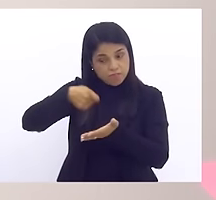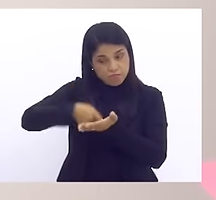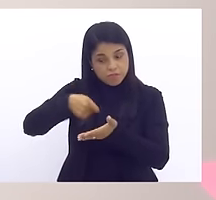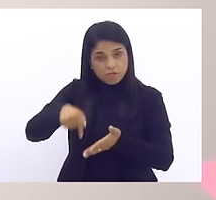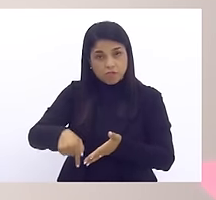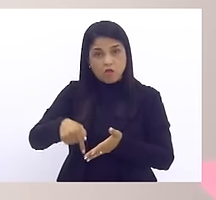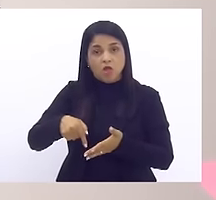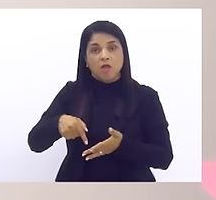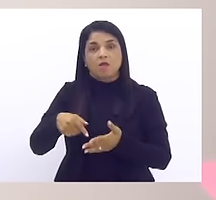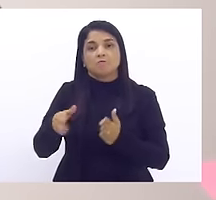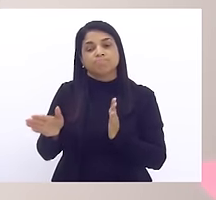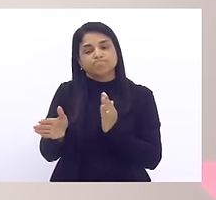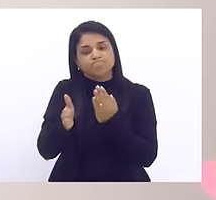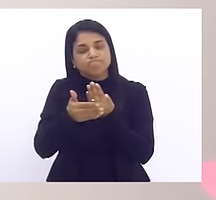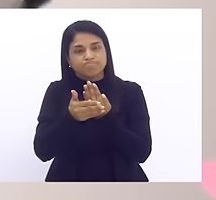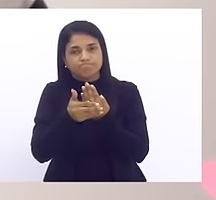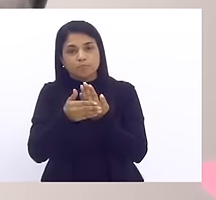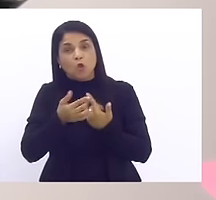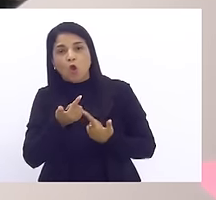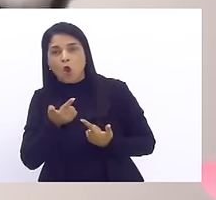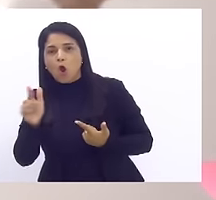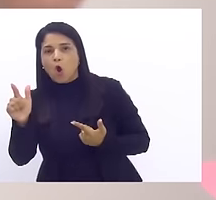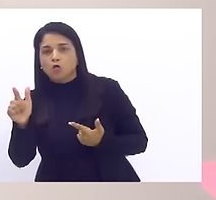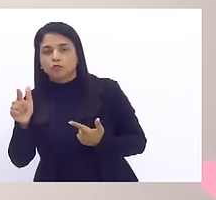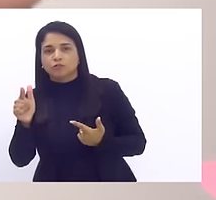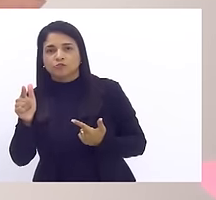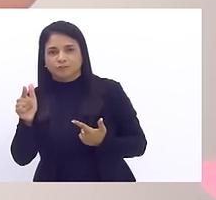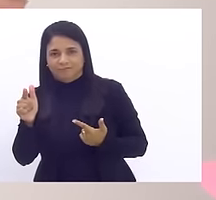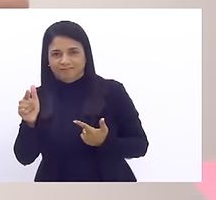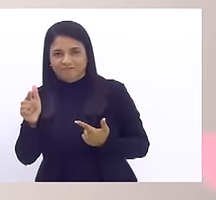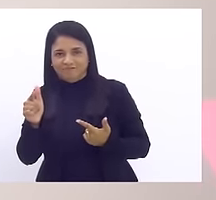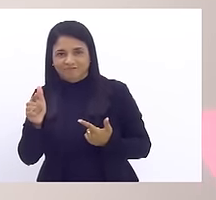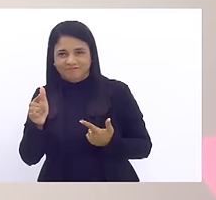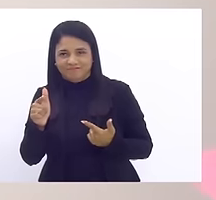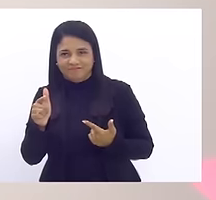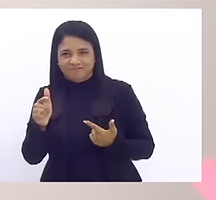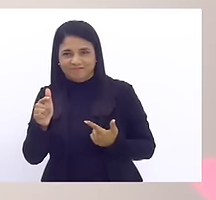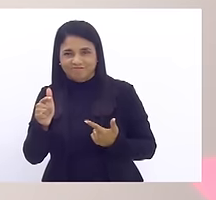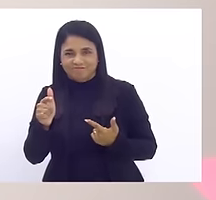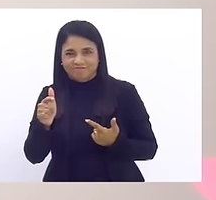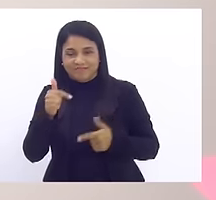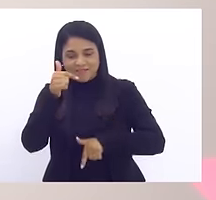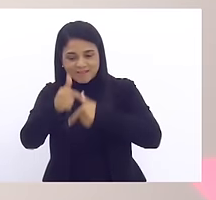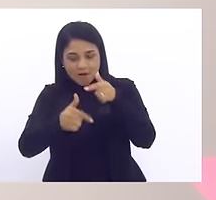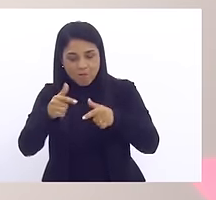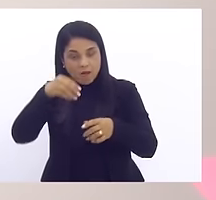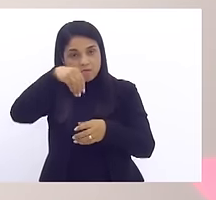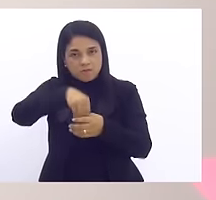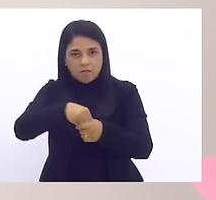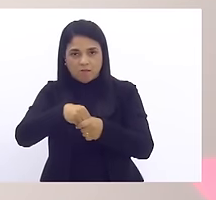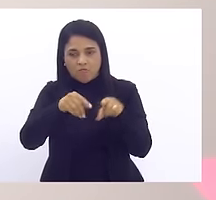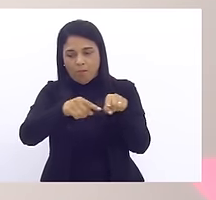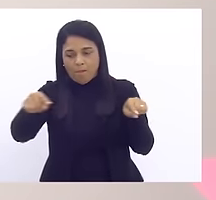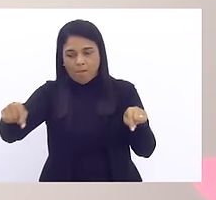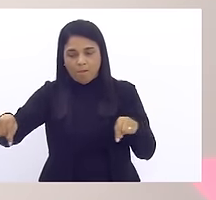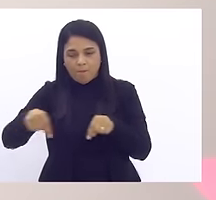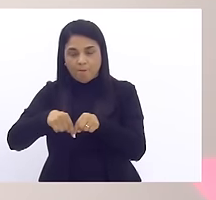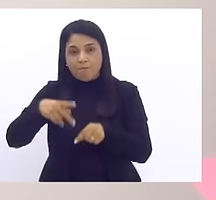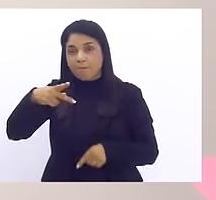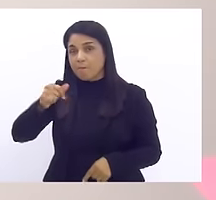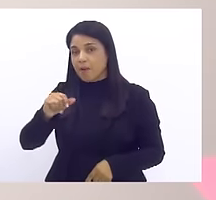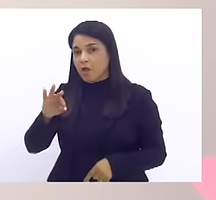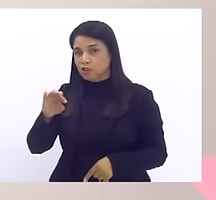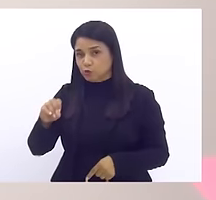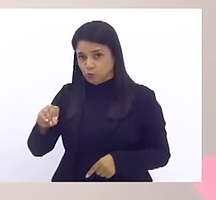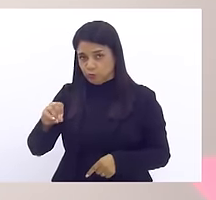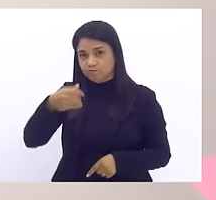outros módulos que existiam naquele lugar Essa foi a justificativa do bombeiro e o